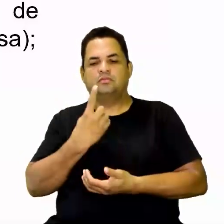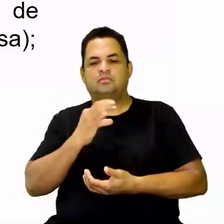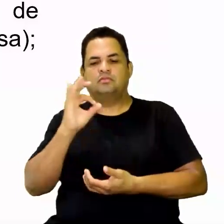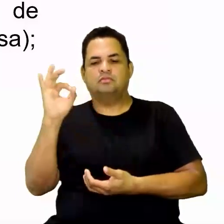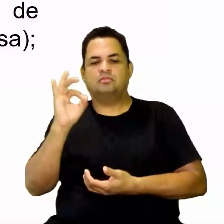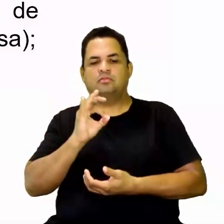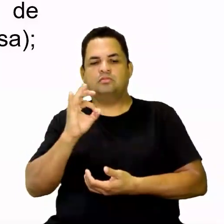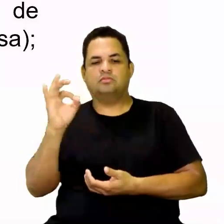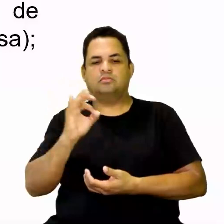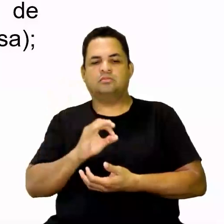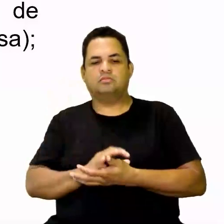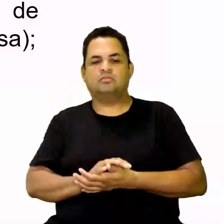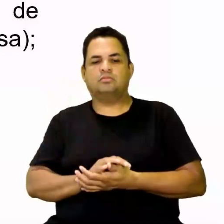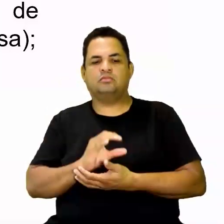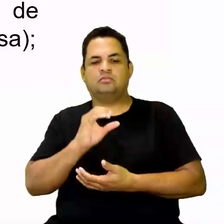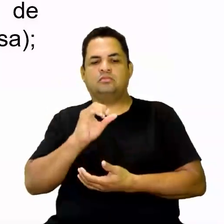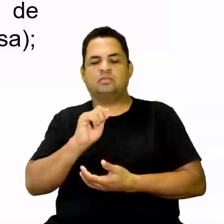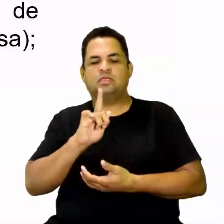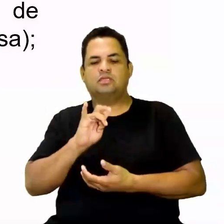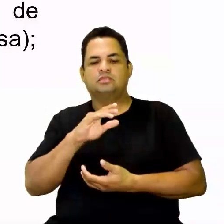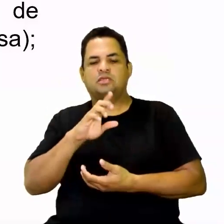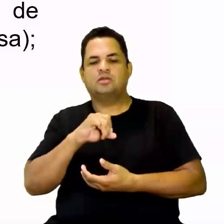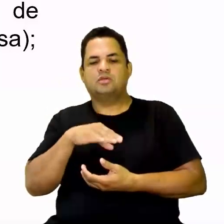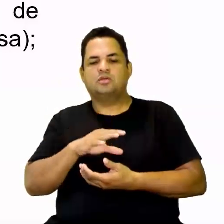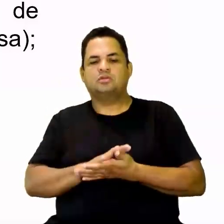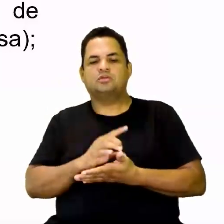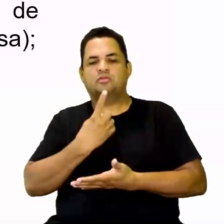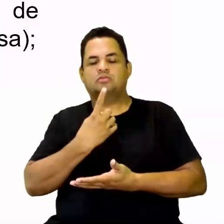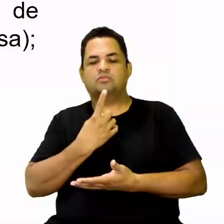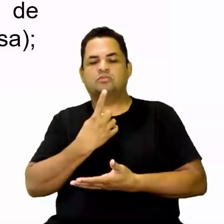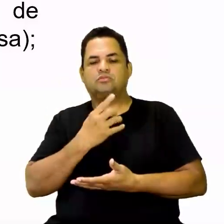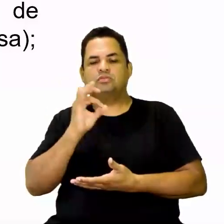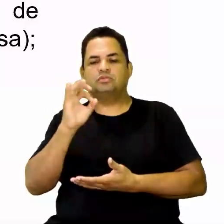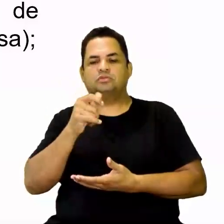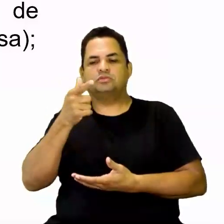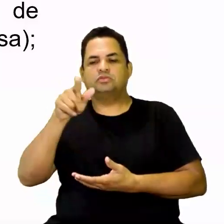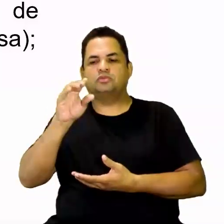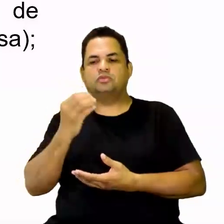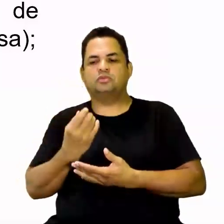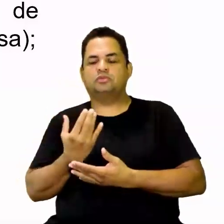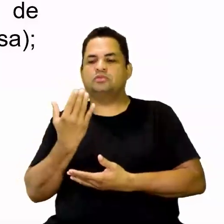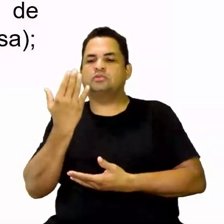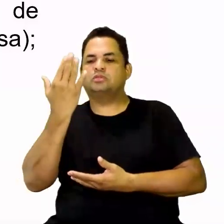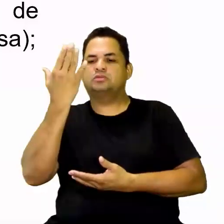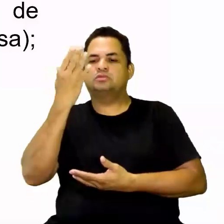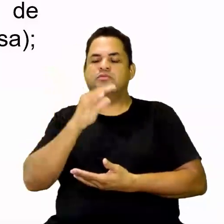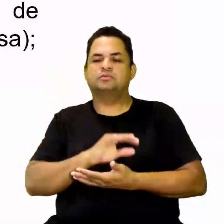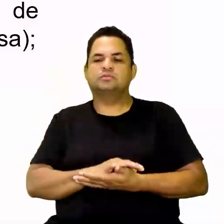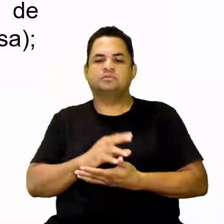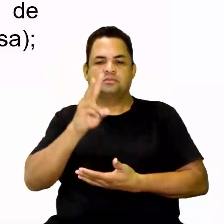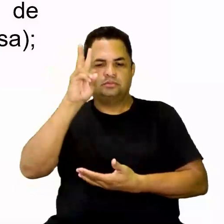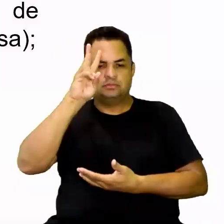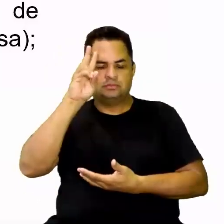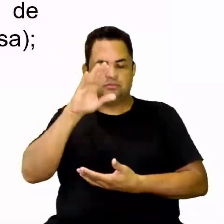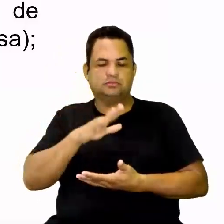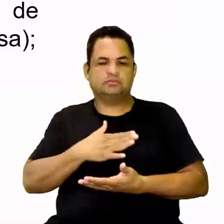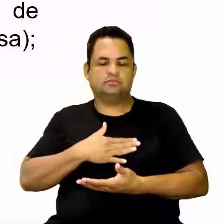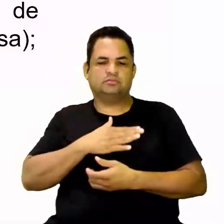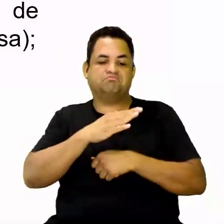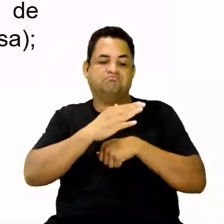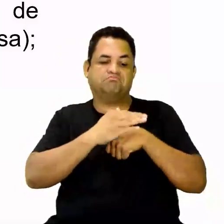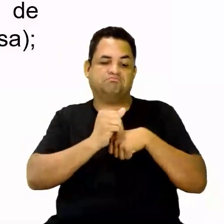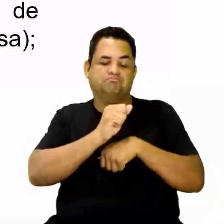1% do gás argônio e 1% de outros gases, né, CO2, etc. e tal. Lembrando, meu caro aluno, se